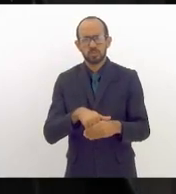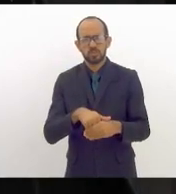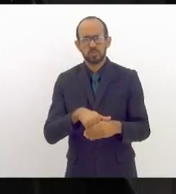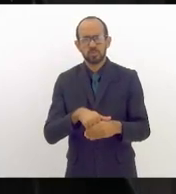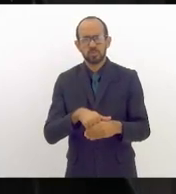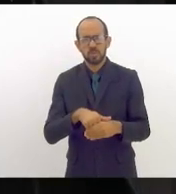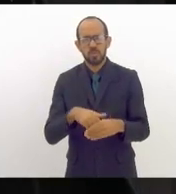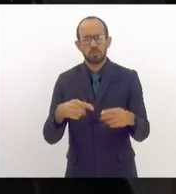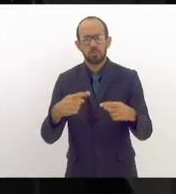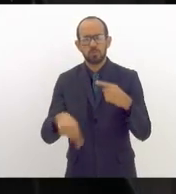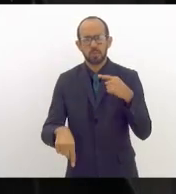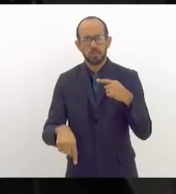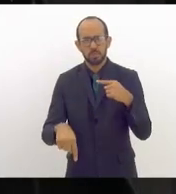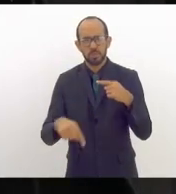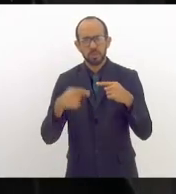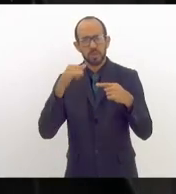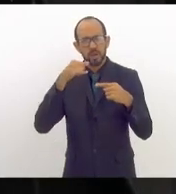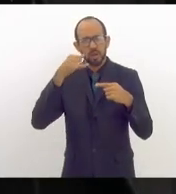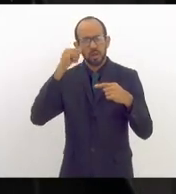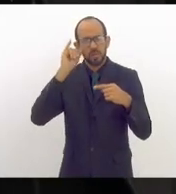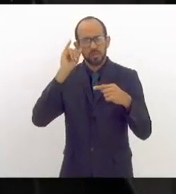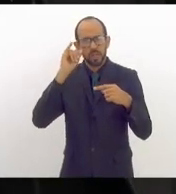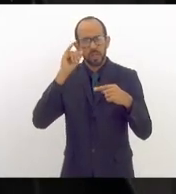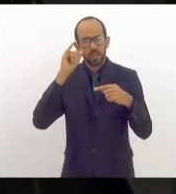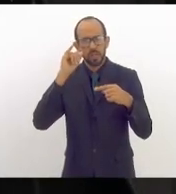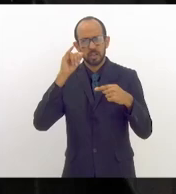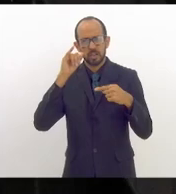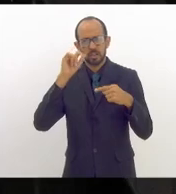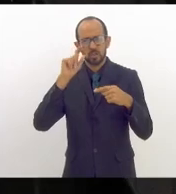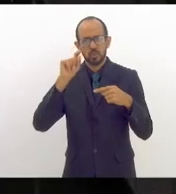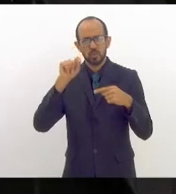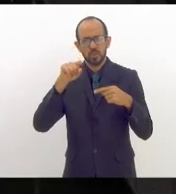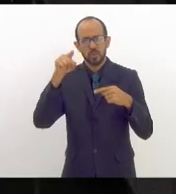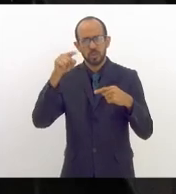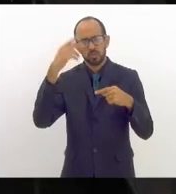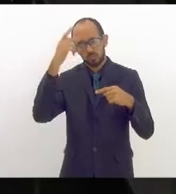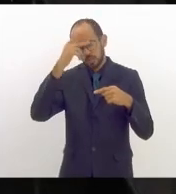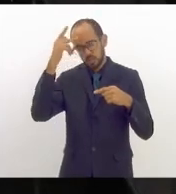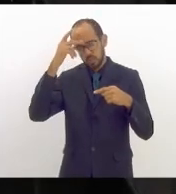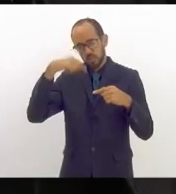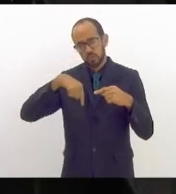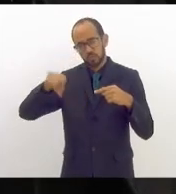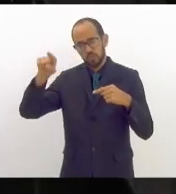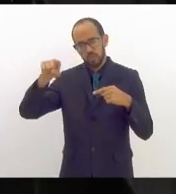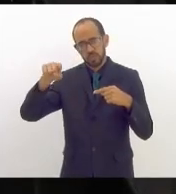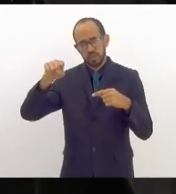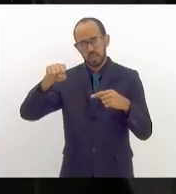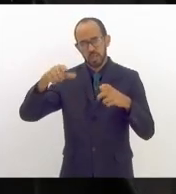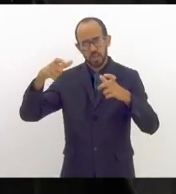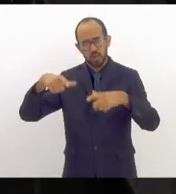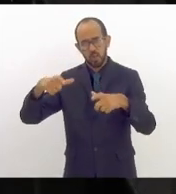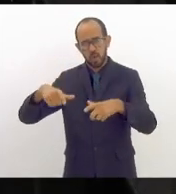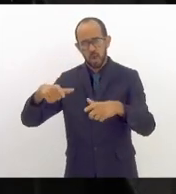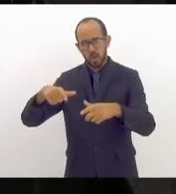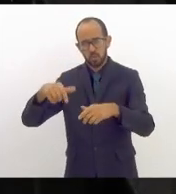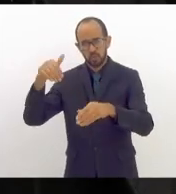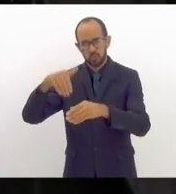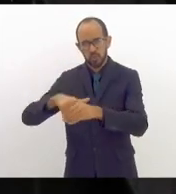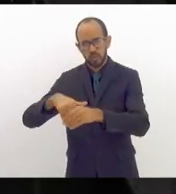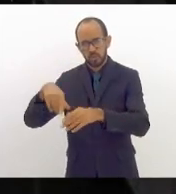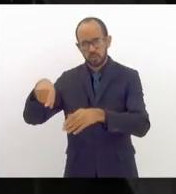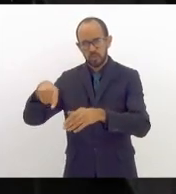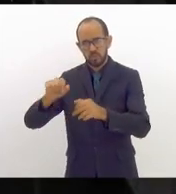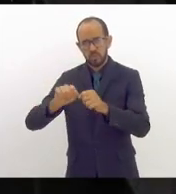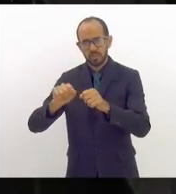conter proibir evitar impedir que eleitores se deslocassem até o seu local de votação fazendo